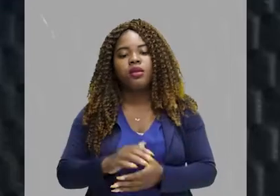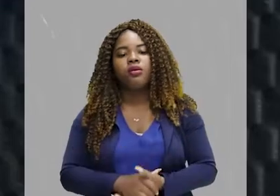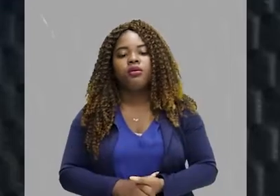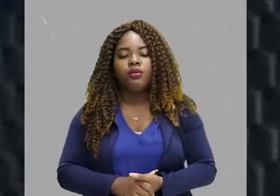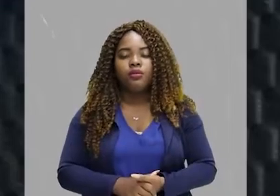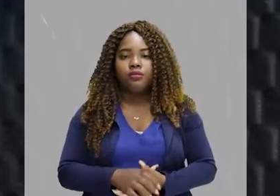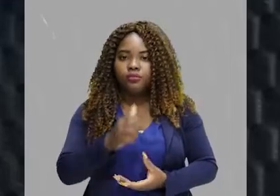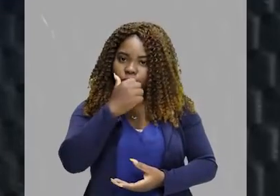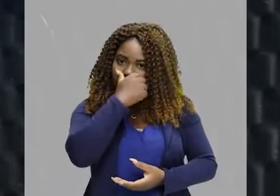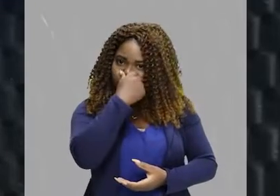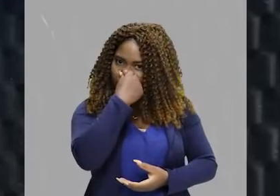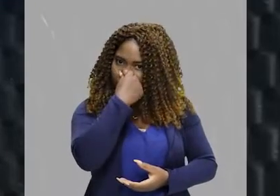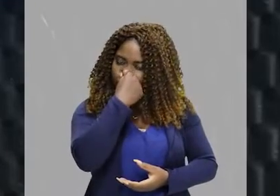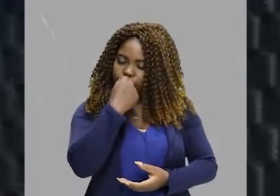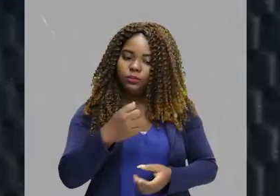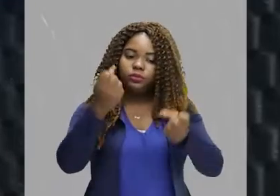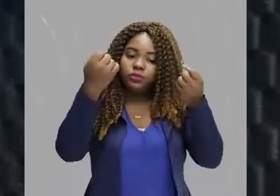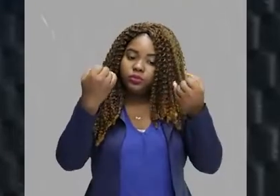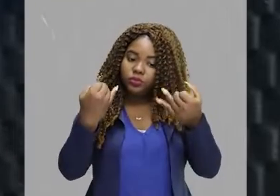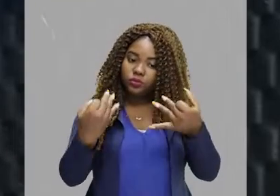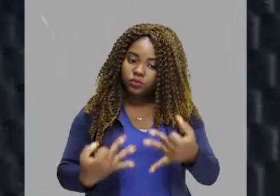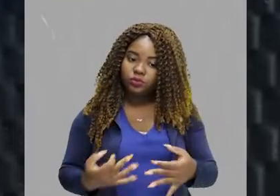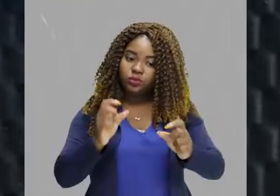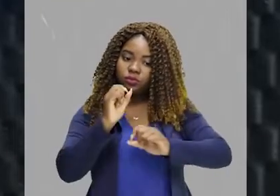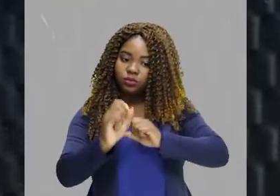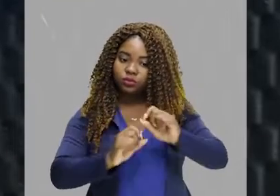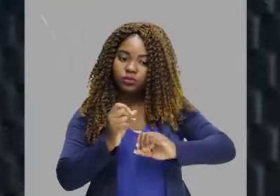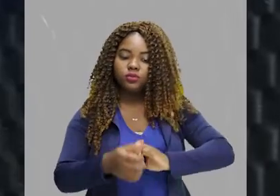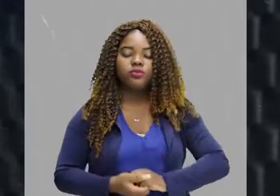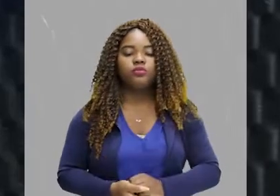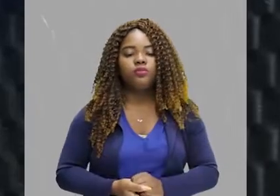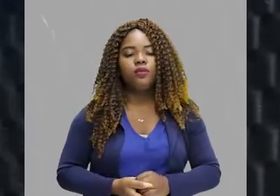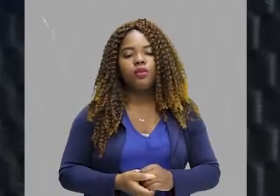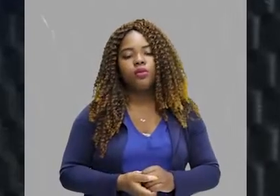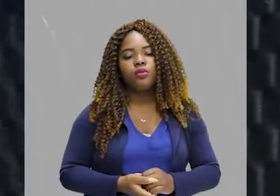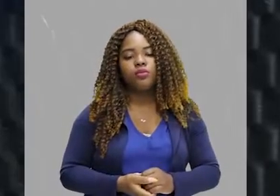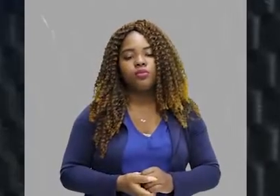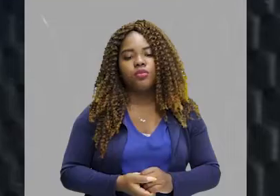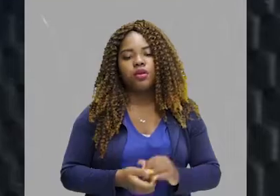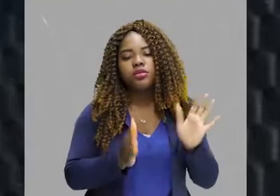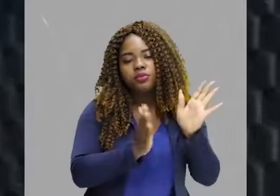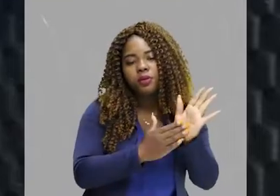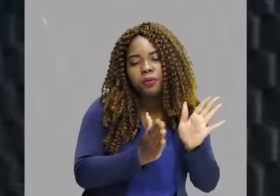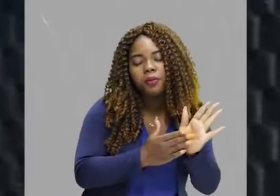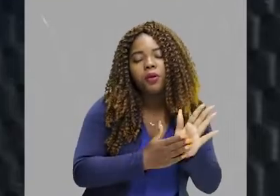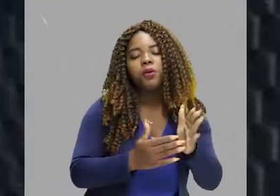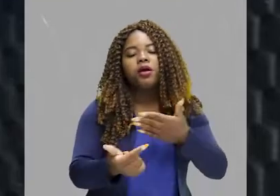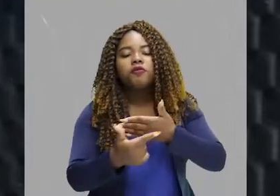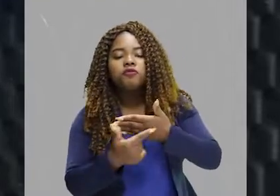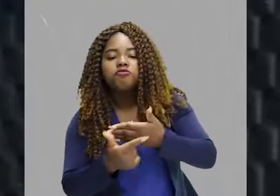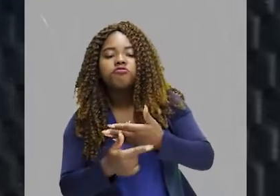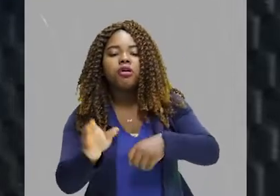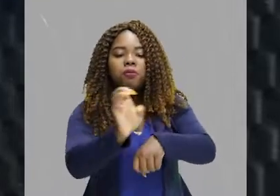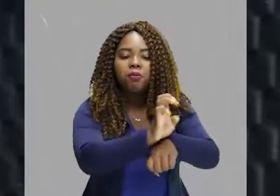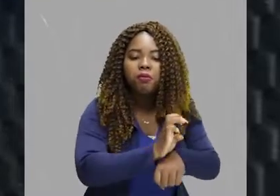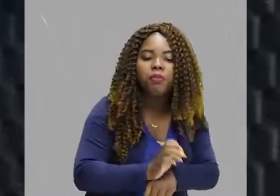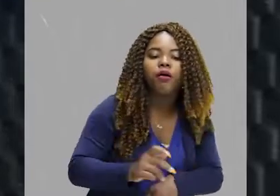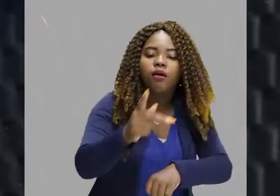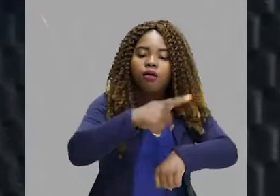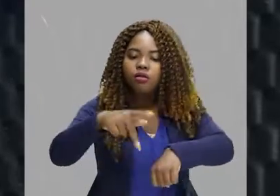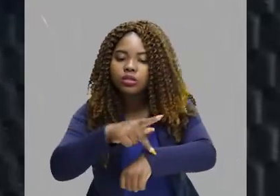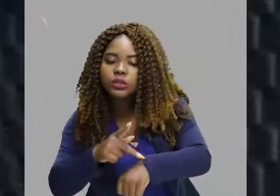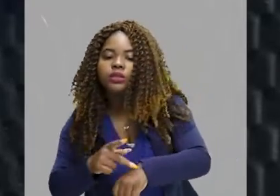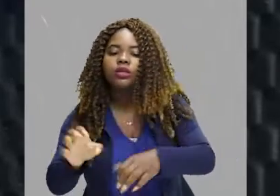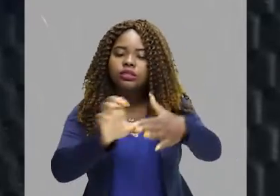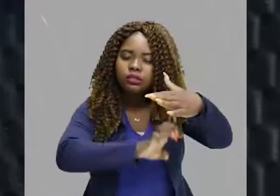seguinte, a gente fala muito sobre o papel do Estado, dos países, das